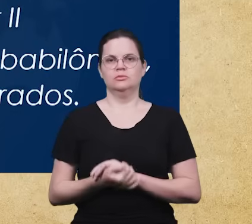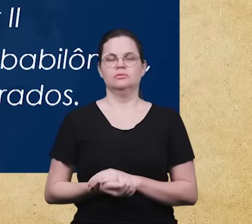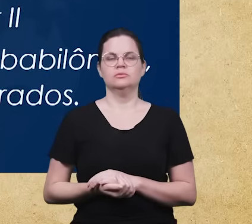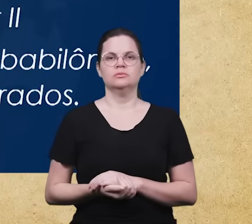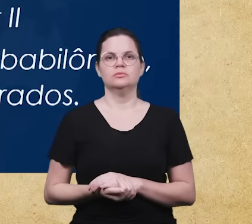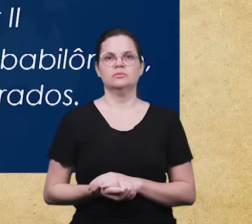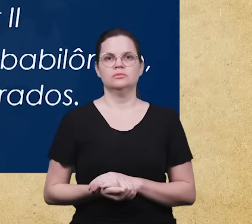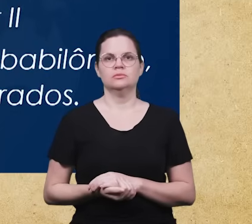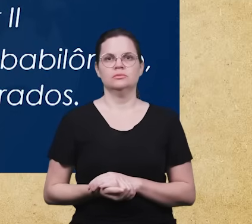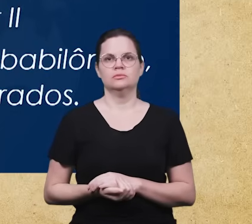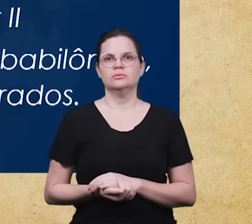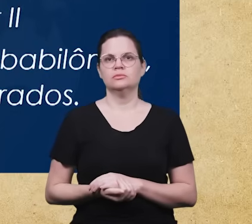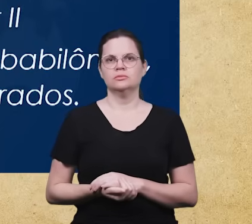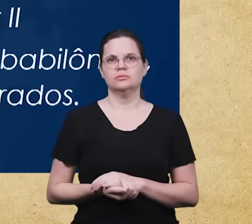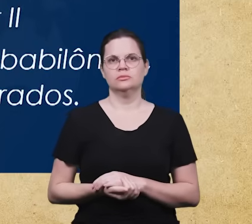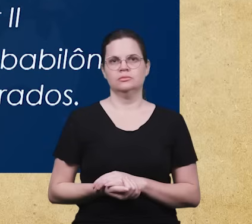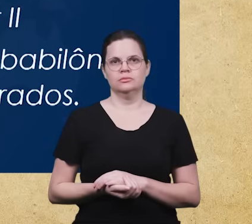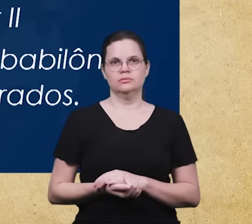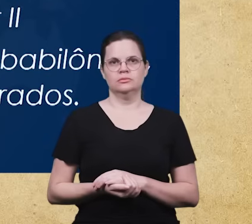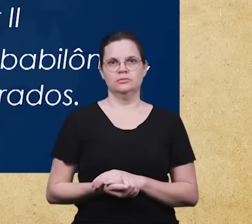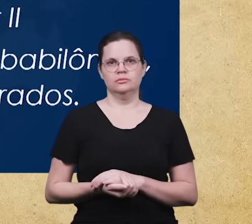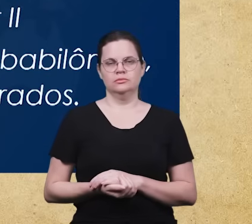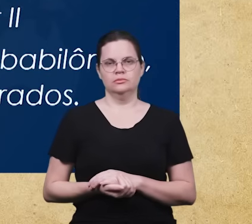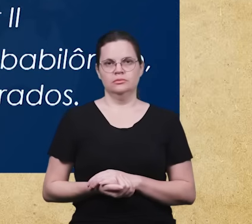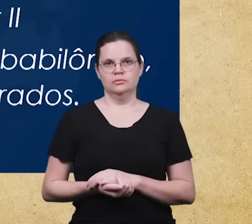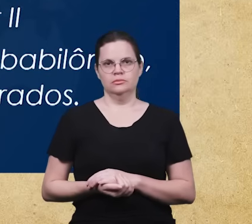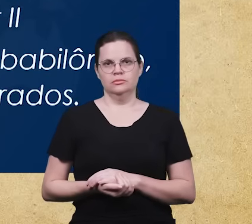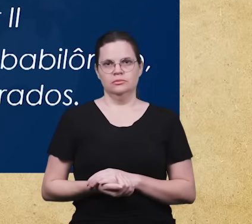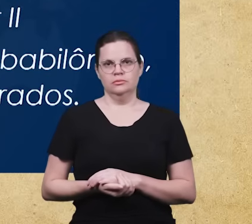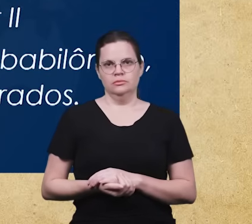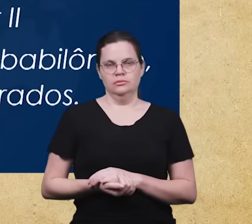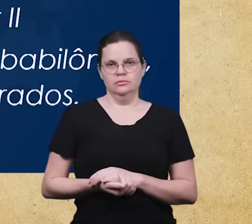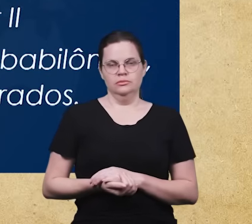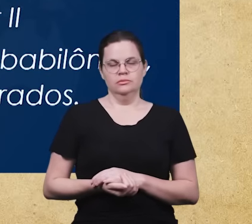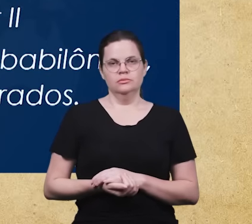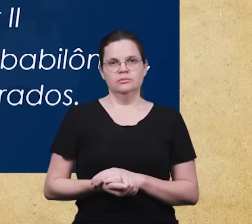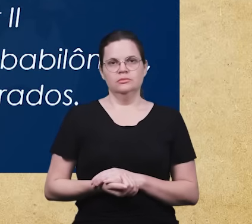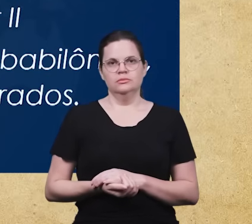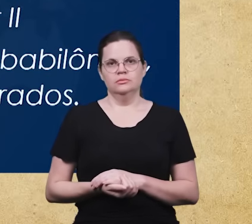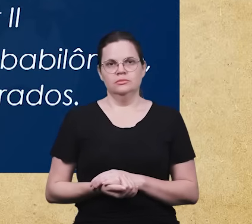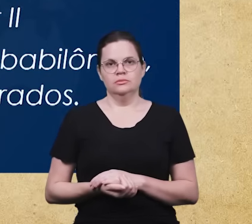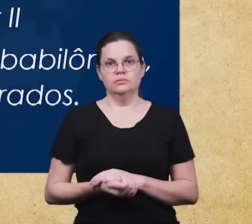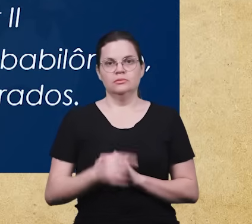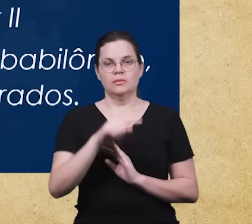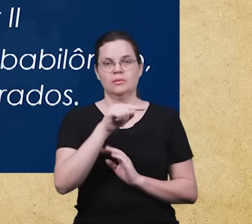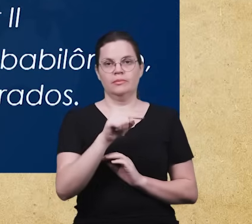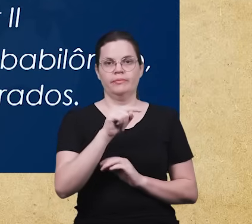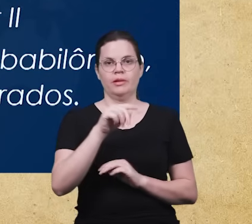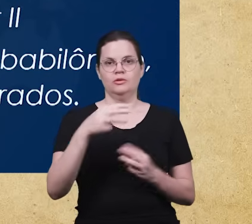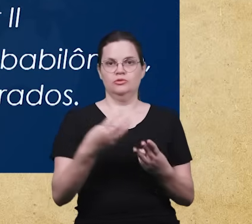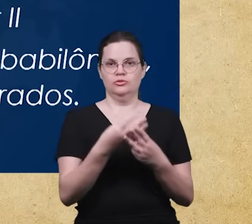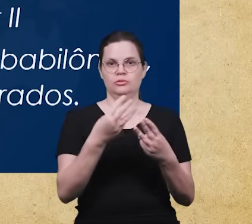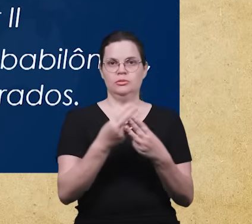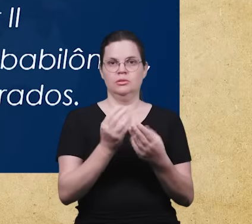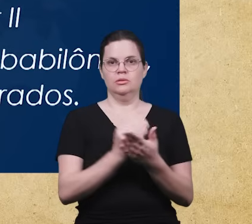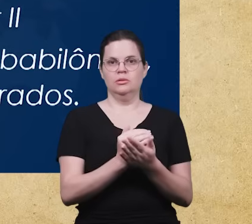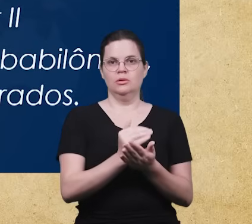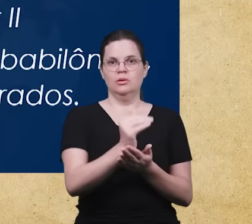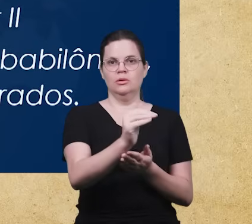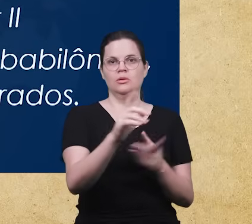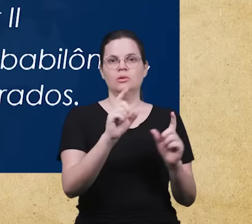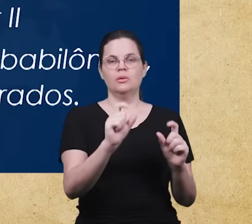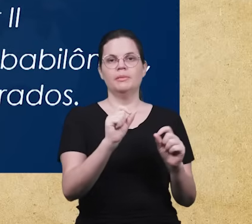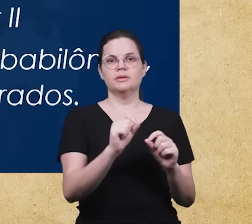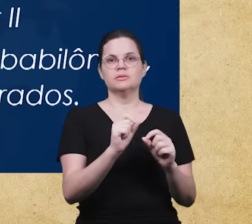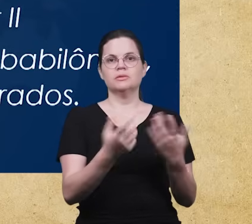juliano. Ao contrário dos dois calendários, a contagem inicia a partir da criação